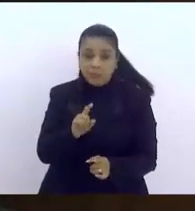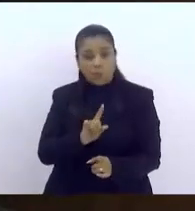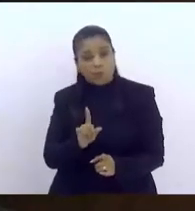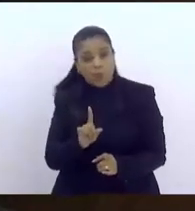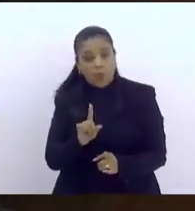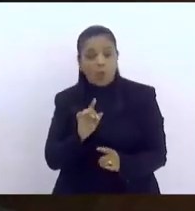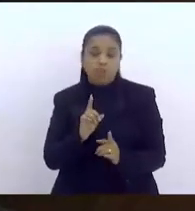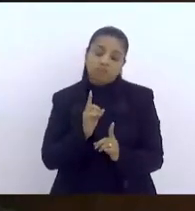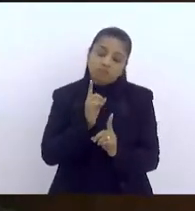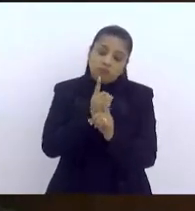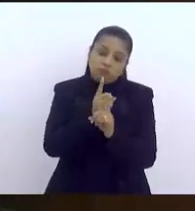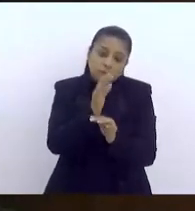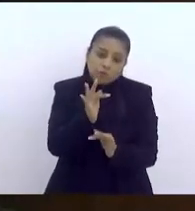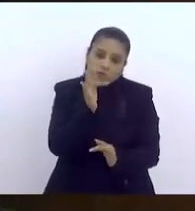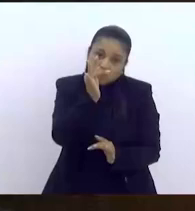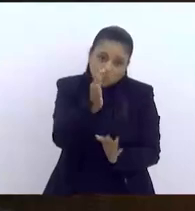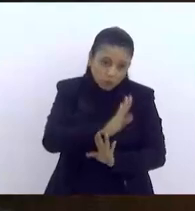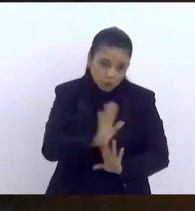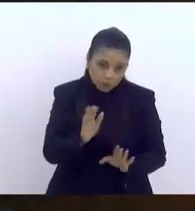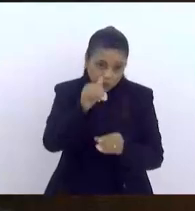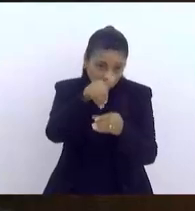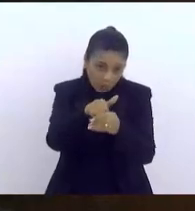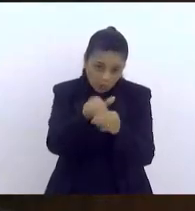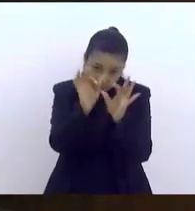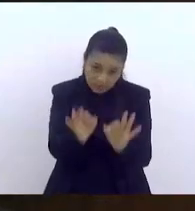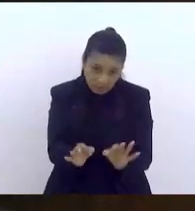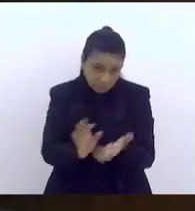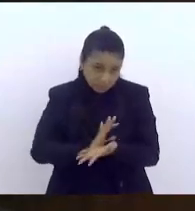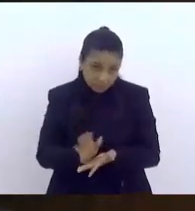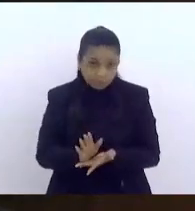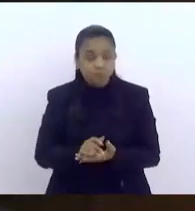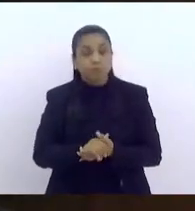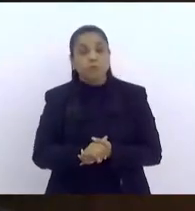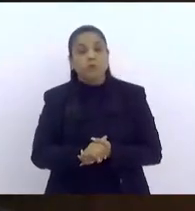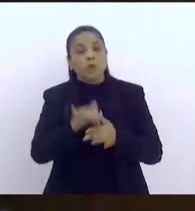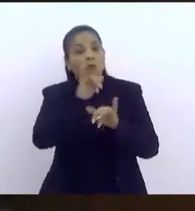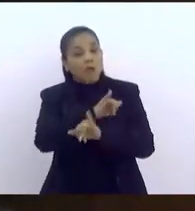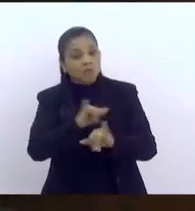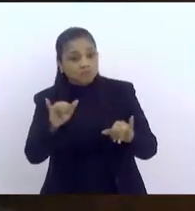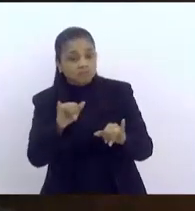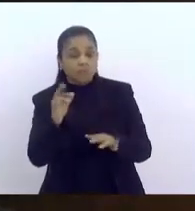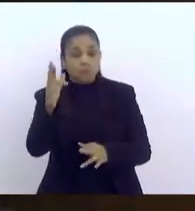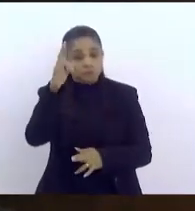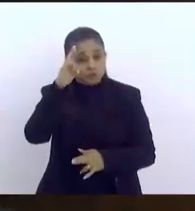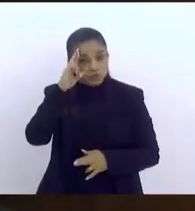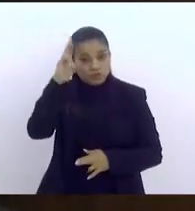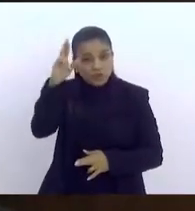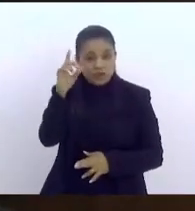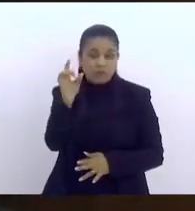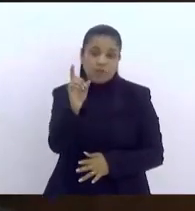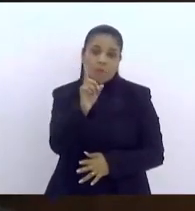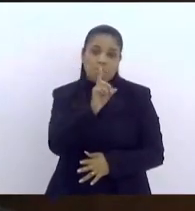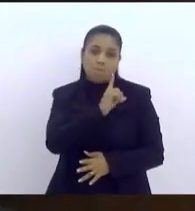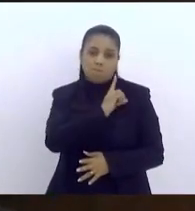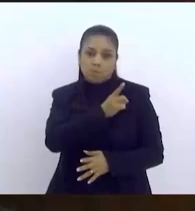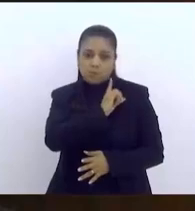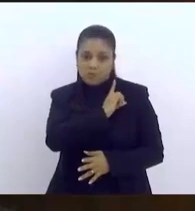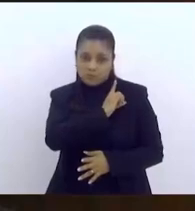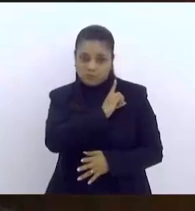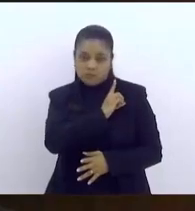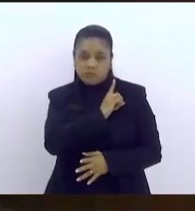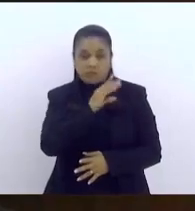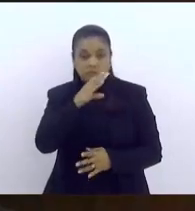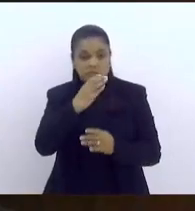Por isso, presidente, eu quero dizer o seguinte, como chefe da Polícia Civil, eu não apoiei,